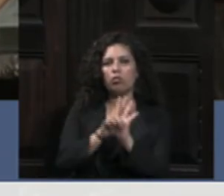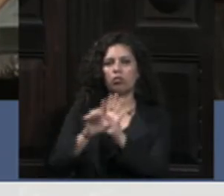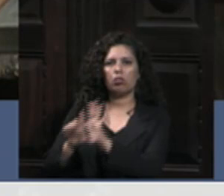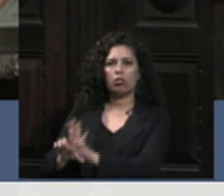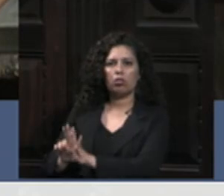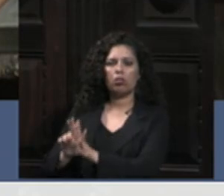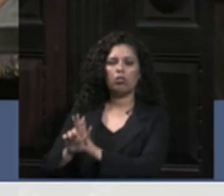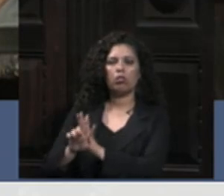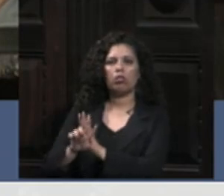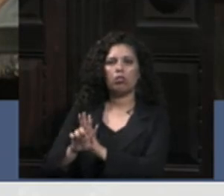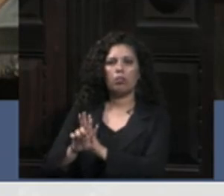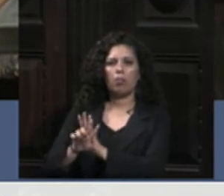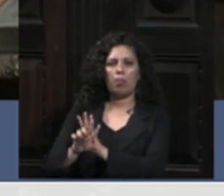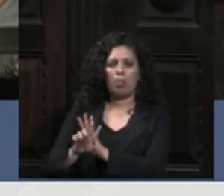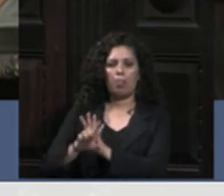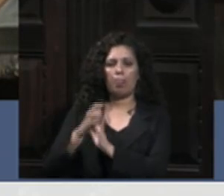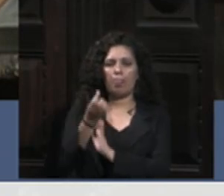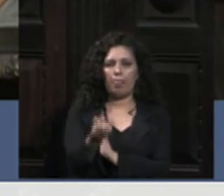de Lei